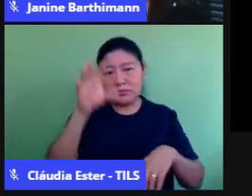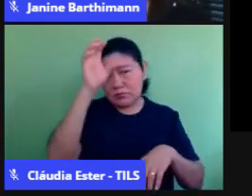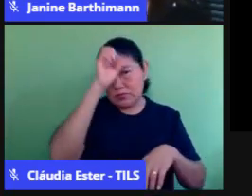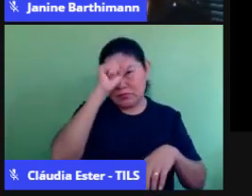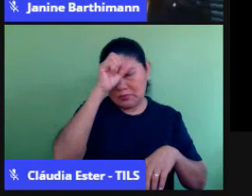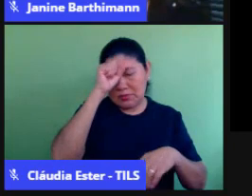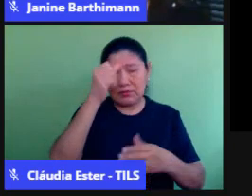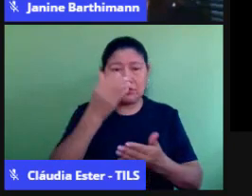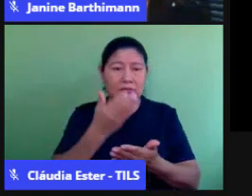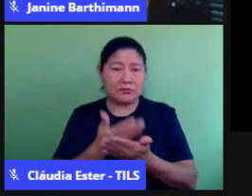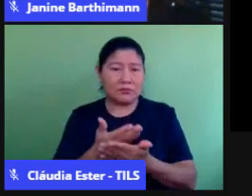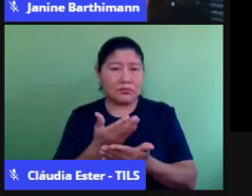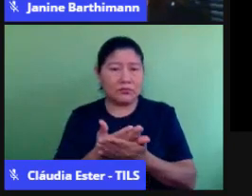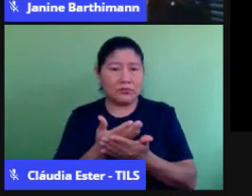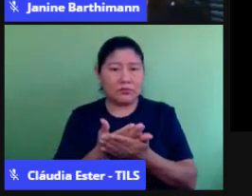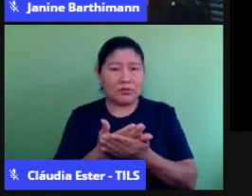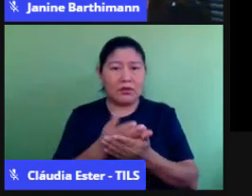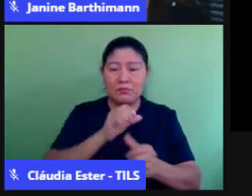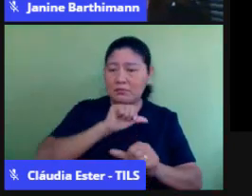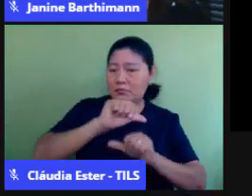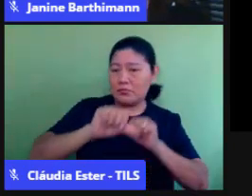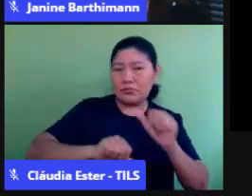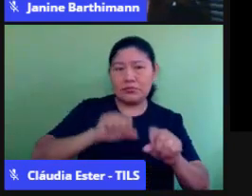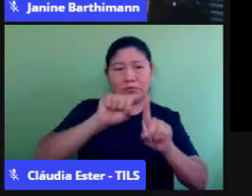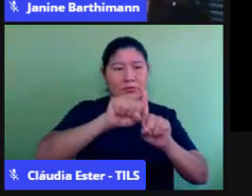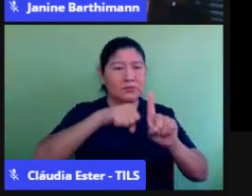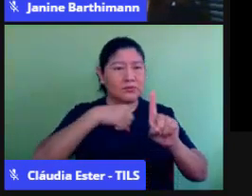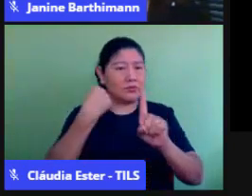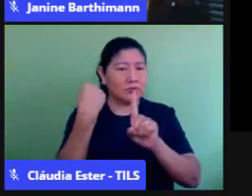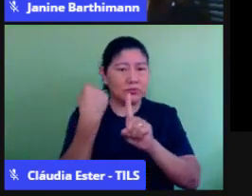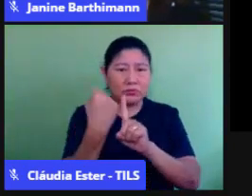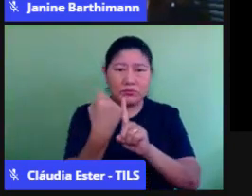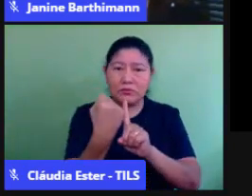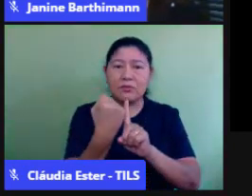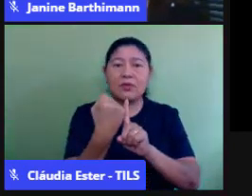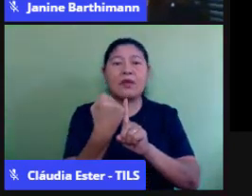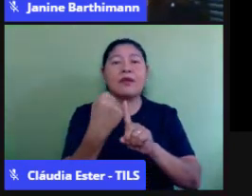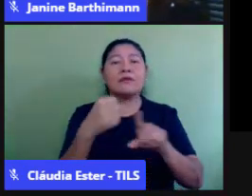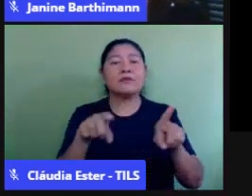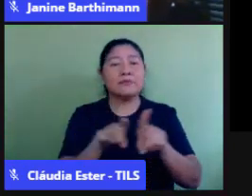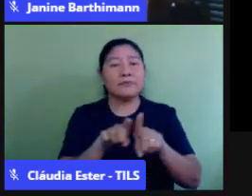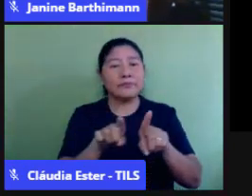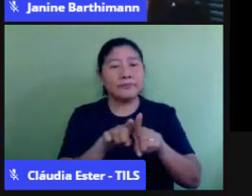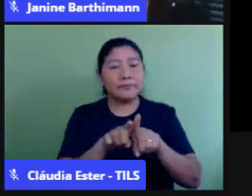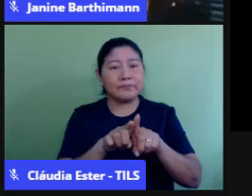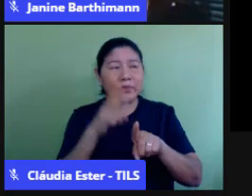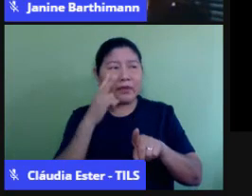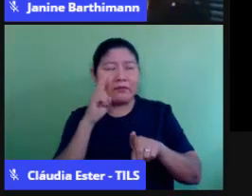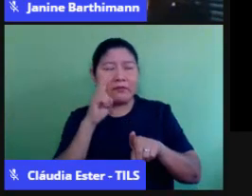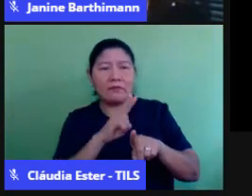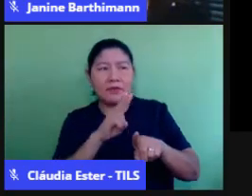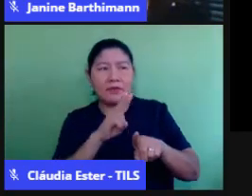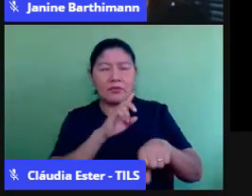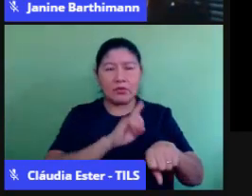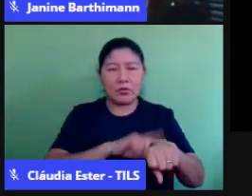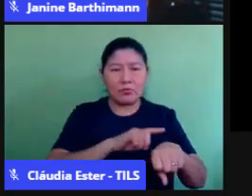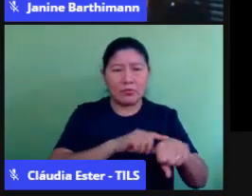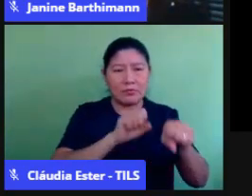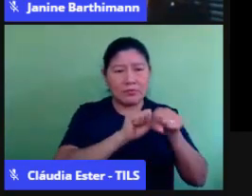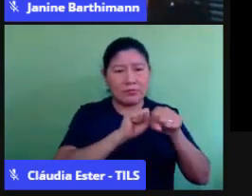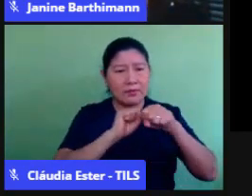transformando a sociedade, essa sociedade que no atual momento pandêmico, né,